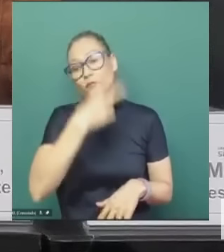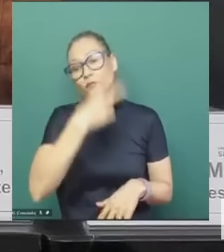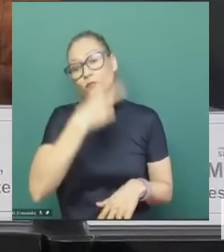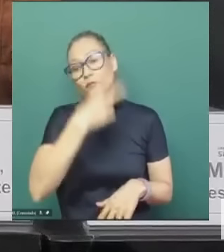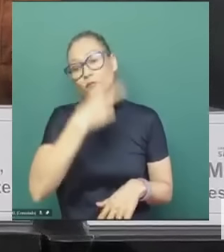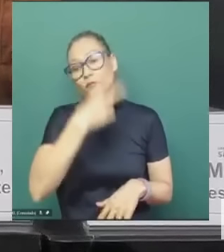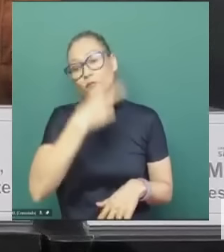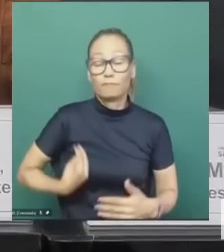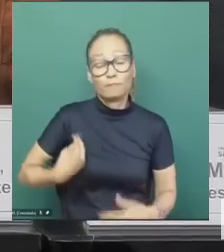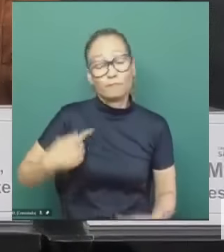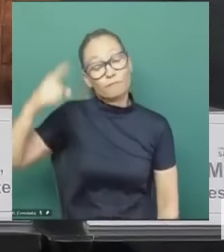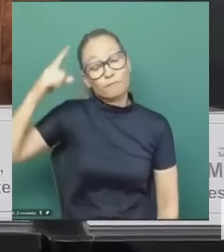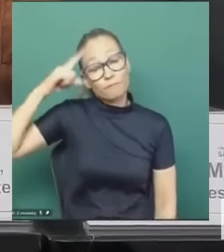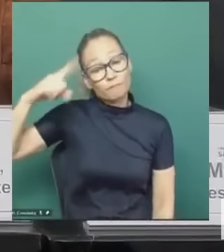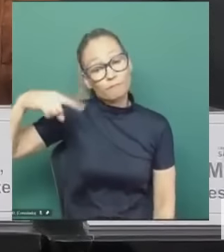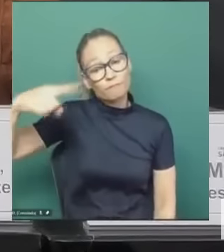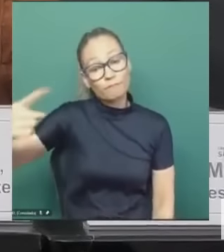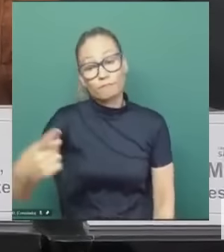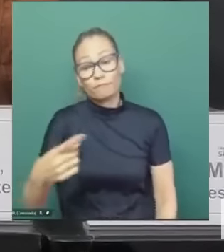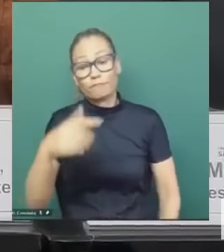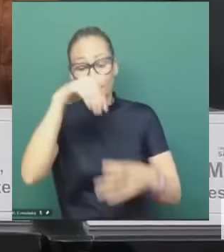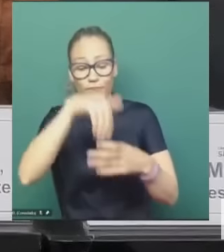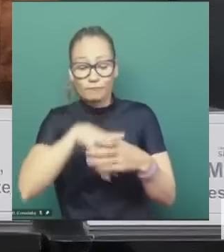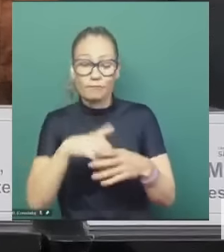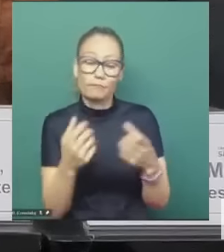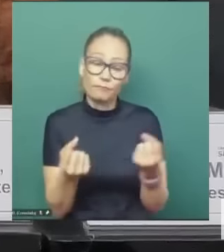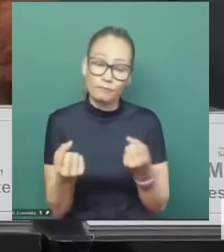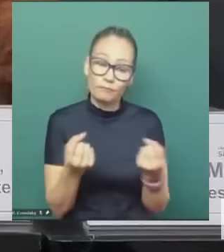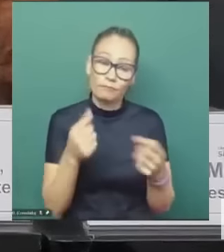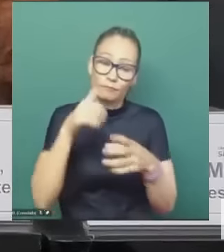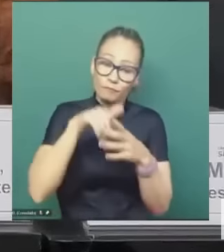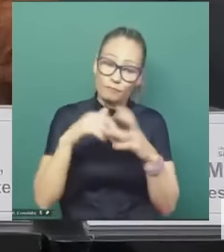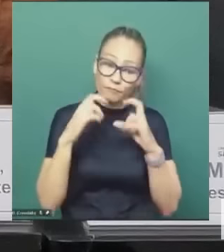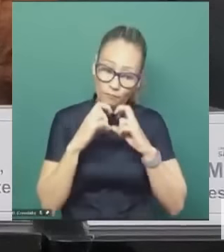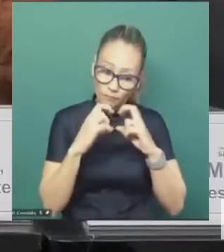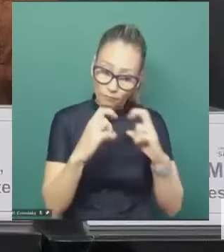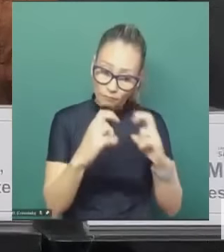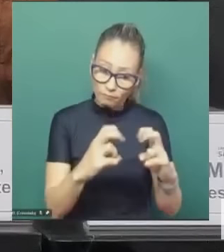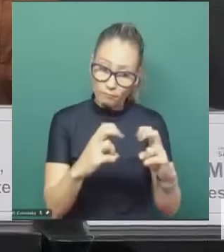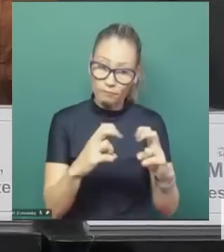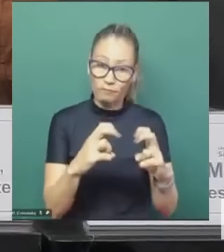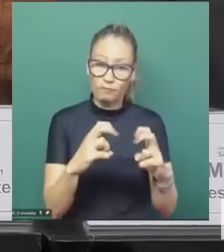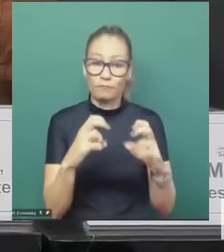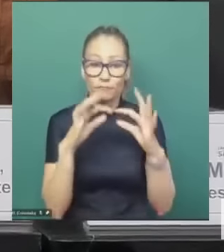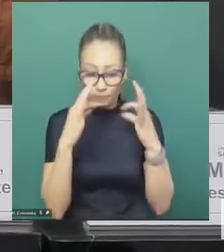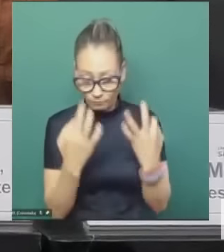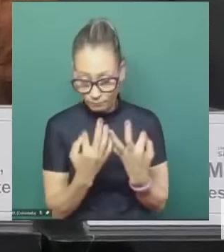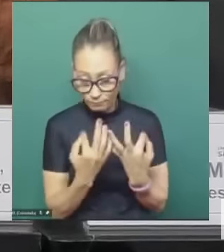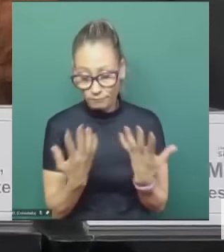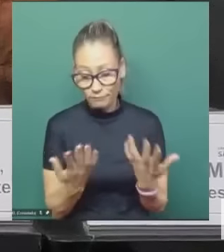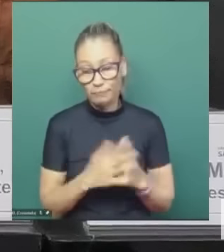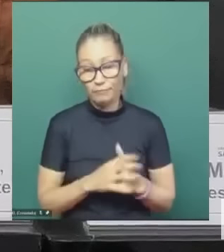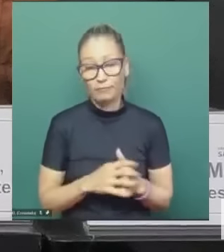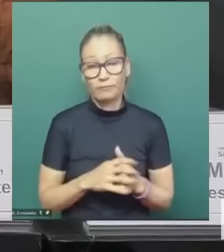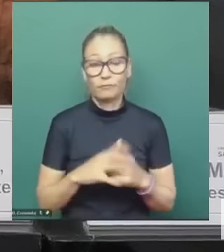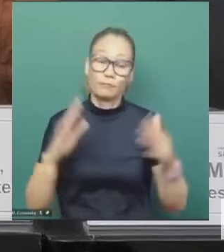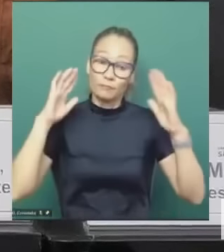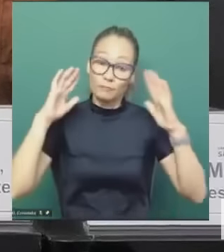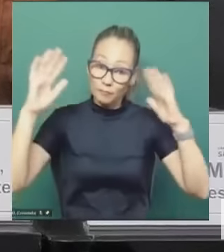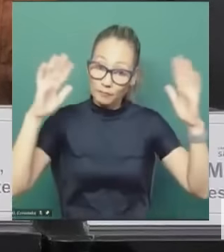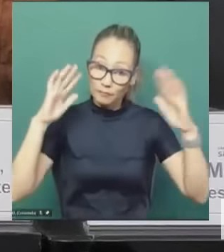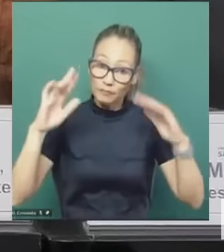preso dentro de um carro, dentro do metrô, enfim, tempo que ele poderia estar com a família. Justamente pensando nesse ponto, a criação das ECs,